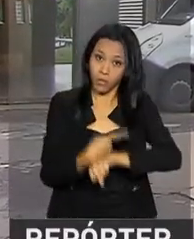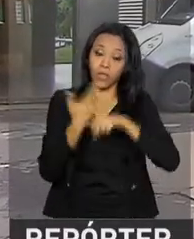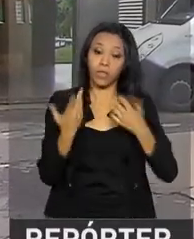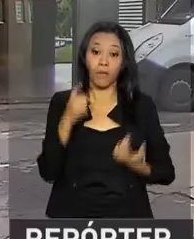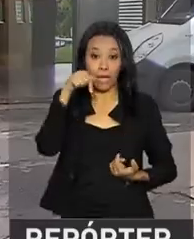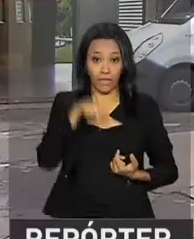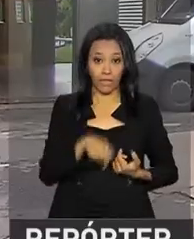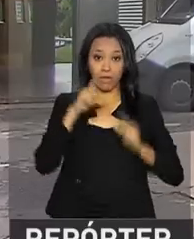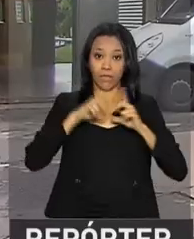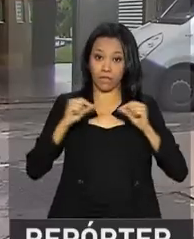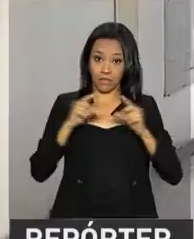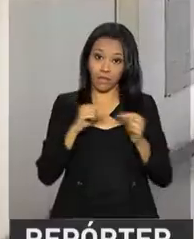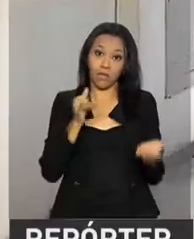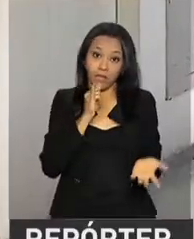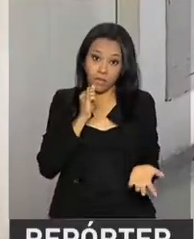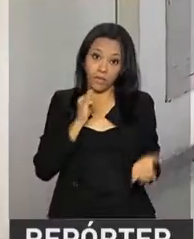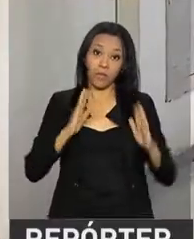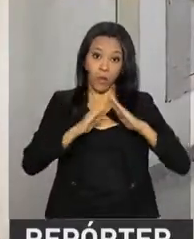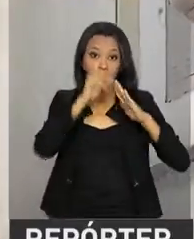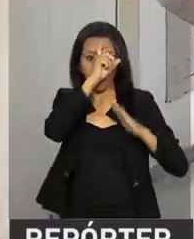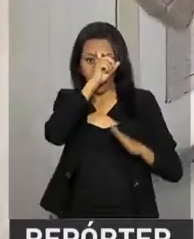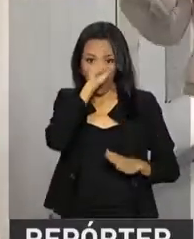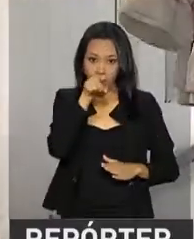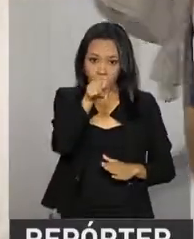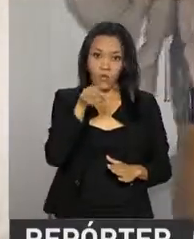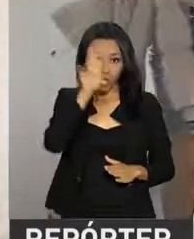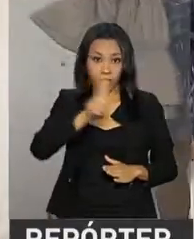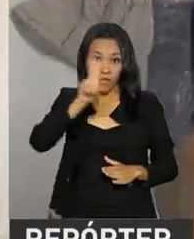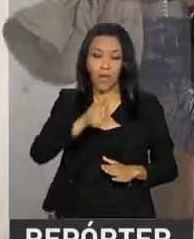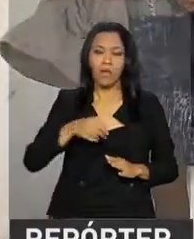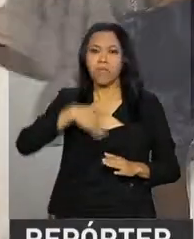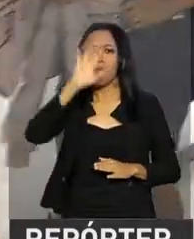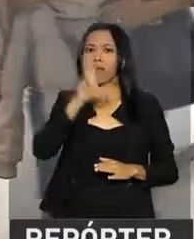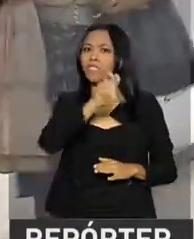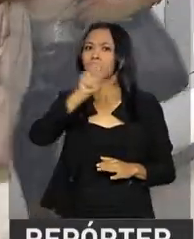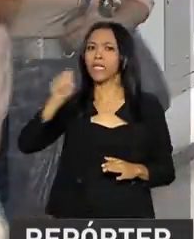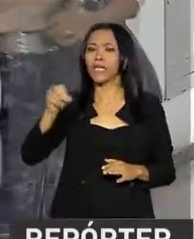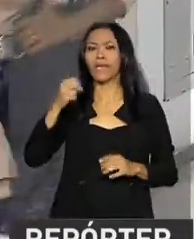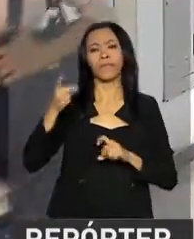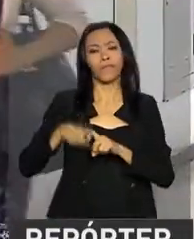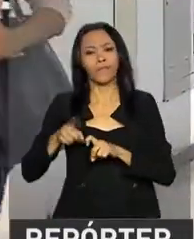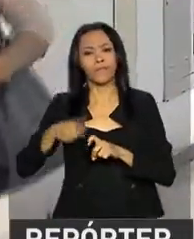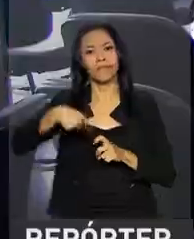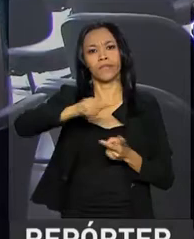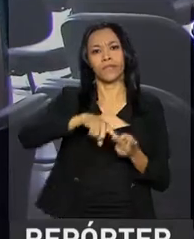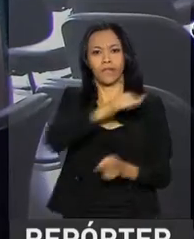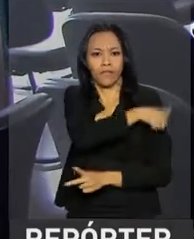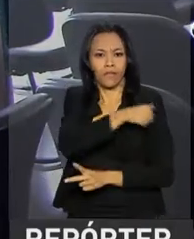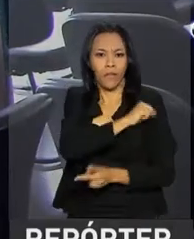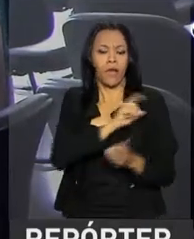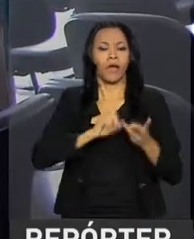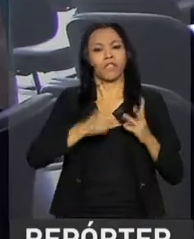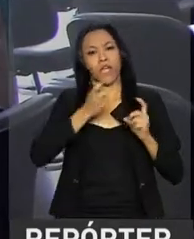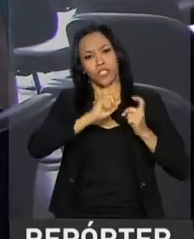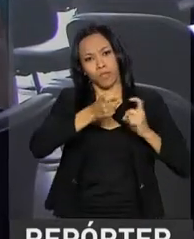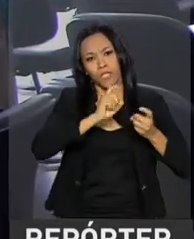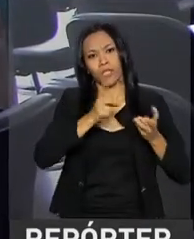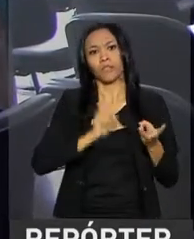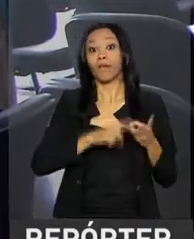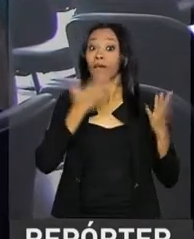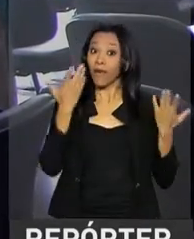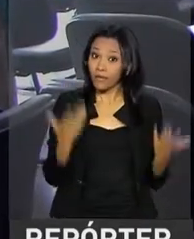de Brasília, por exemplo, mais de 500 alunos de cursos como medicina, enfermagem, administração e